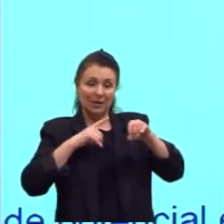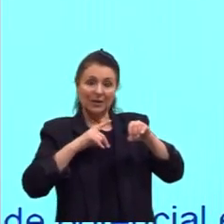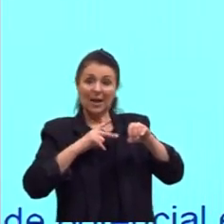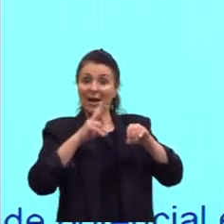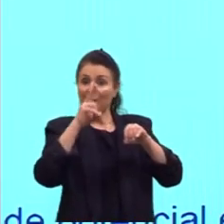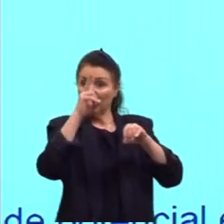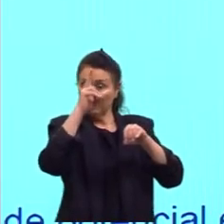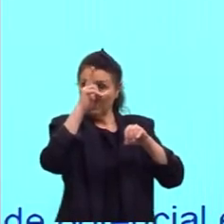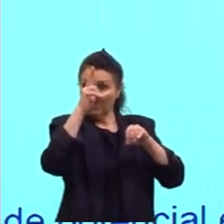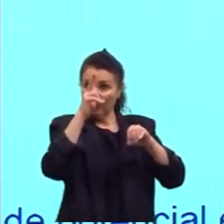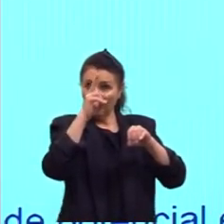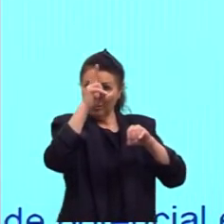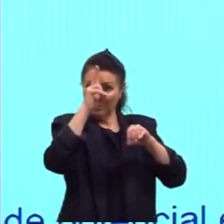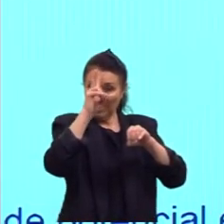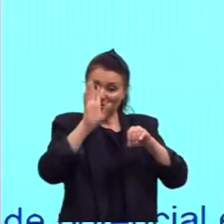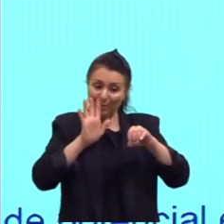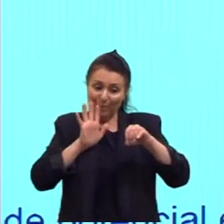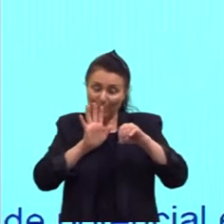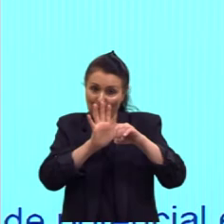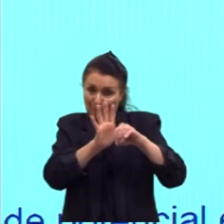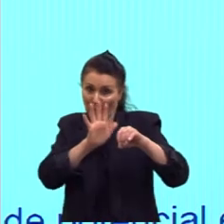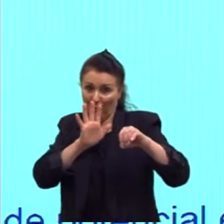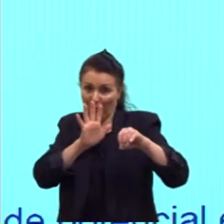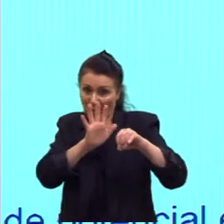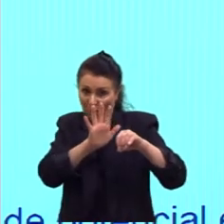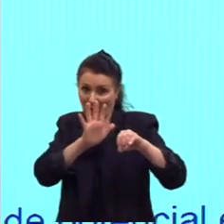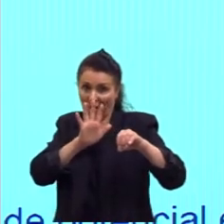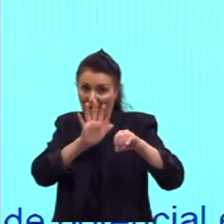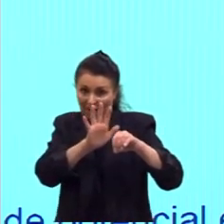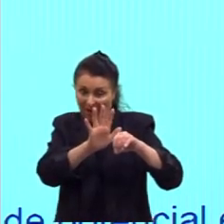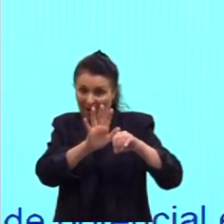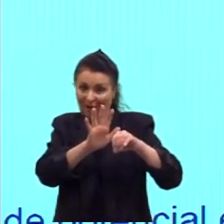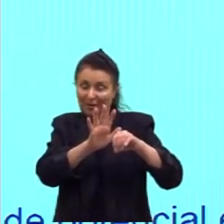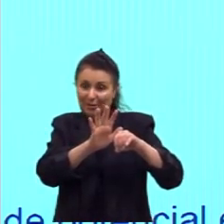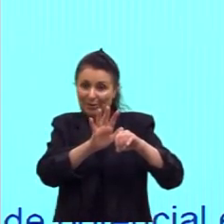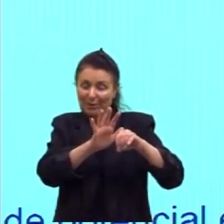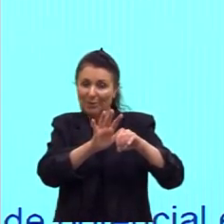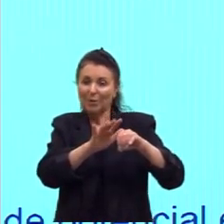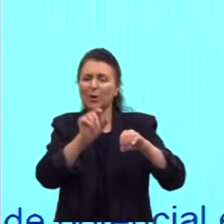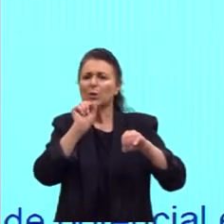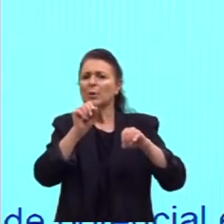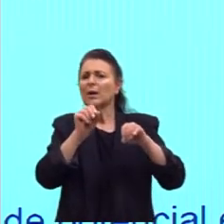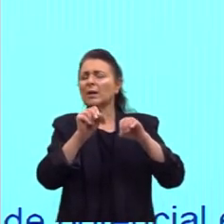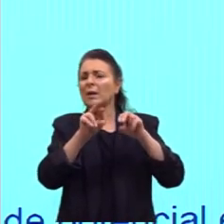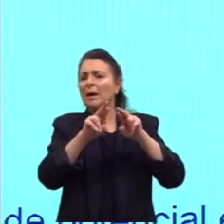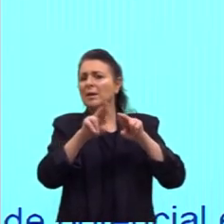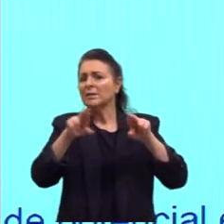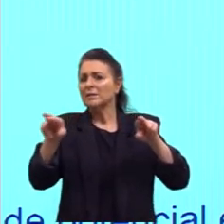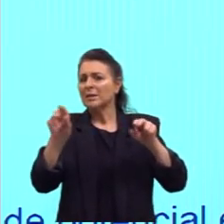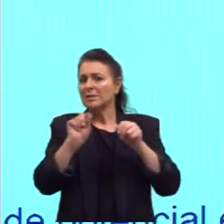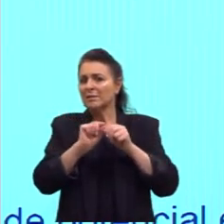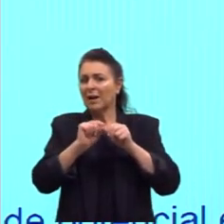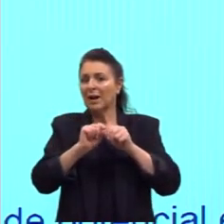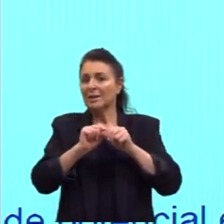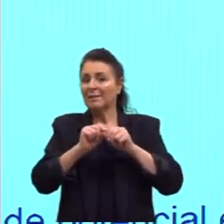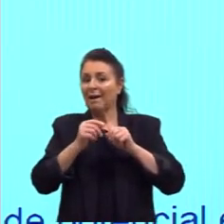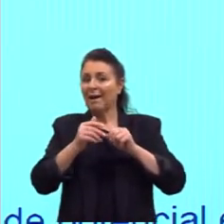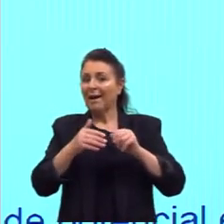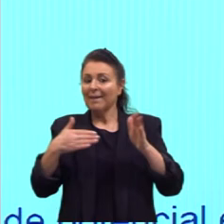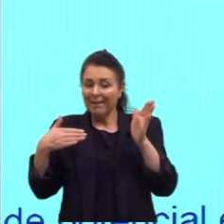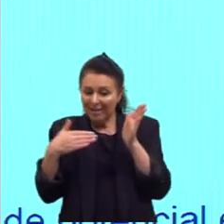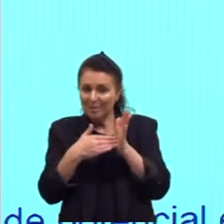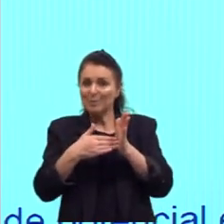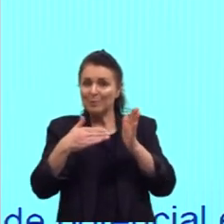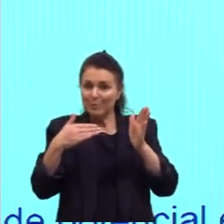a voltagem que tá empurrando essa essa corrente e o que que a resistência tá fazendo aqui em cima ela não quer deixar